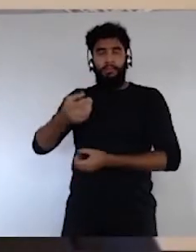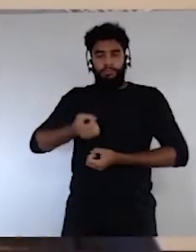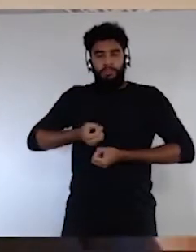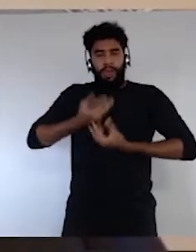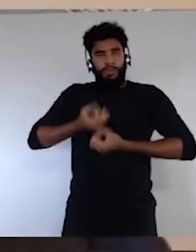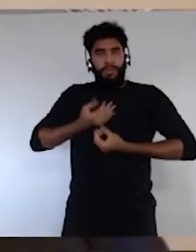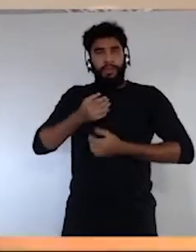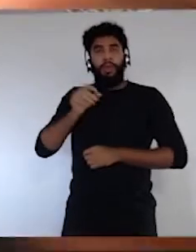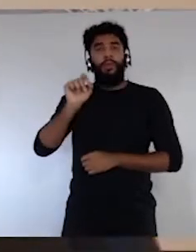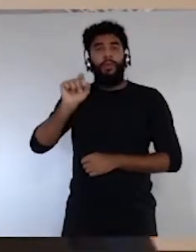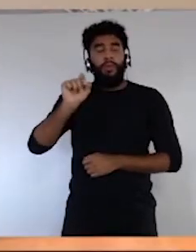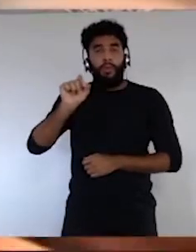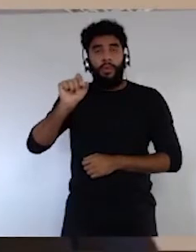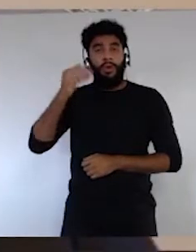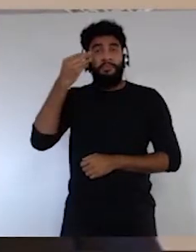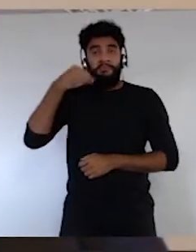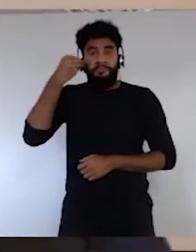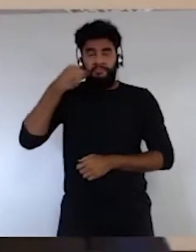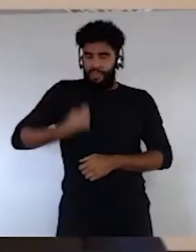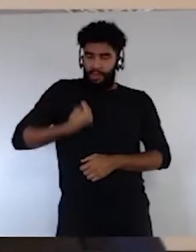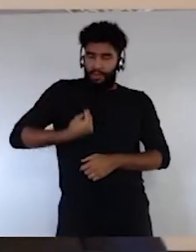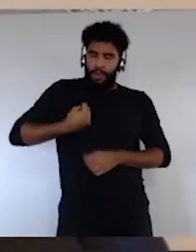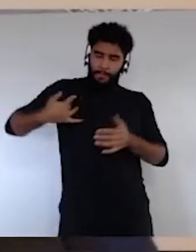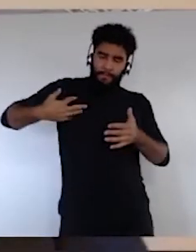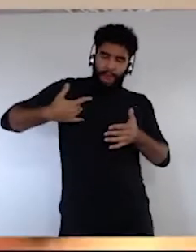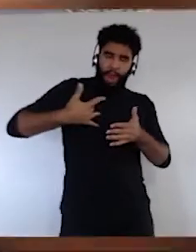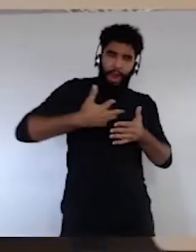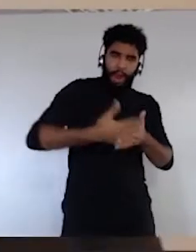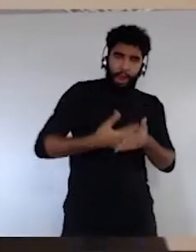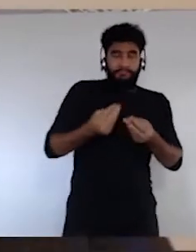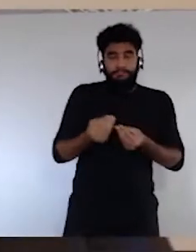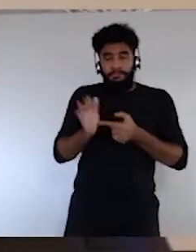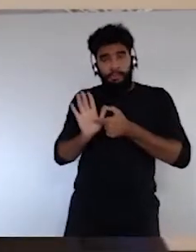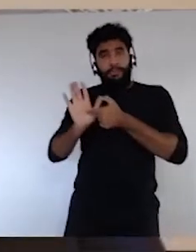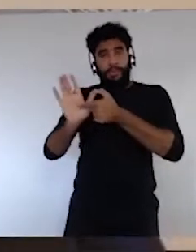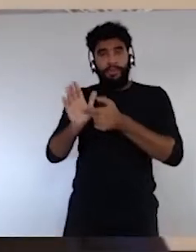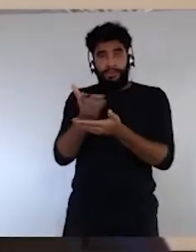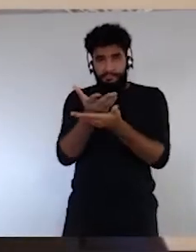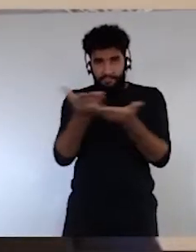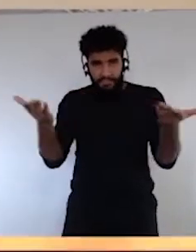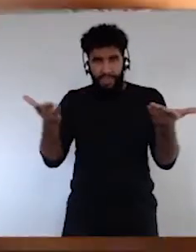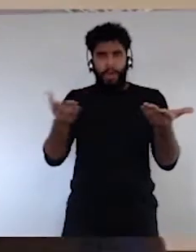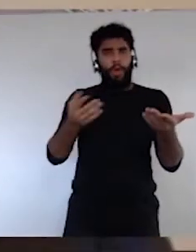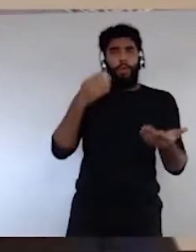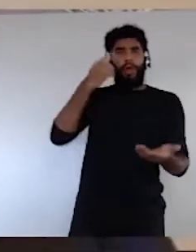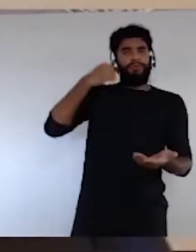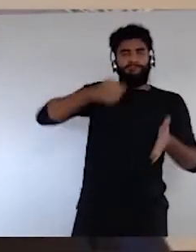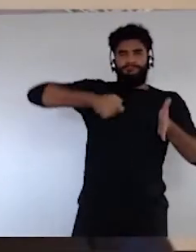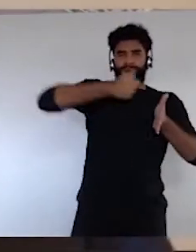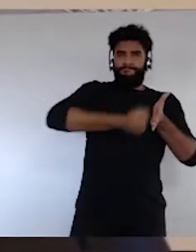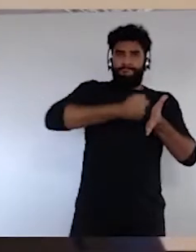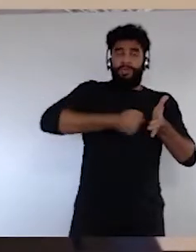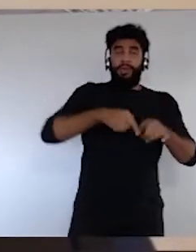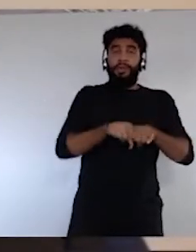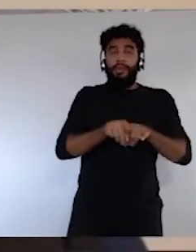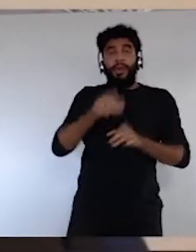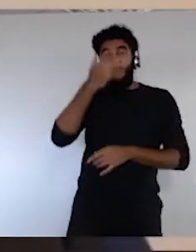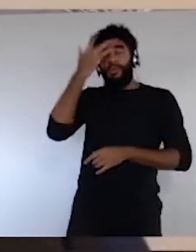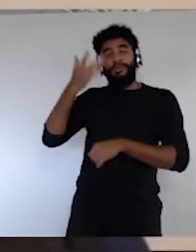expressarem um pouco da sua experiência vivida ao longo dos anos, né? Não só como advogados militantes, mas como integrantes de